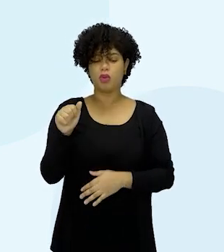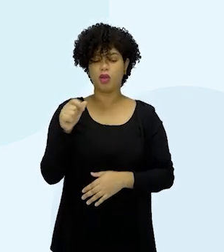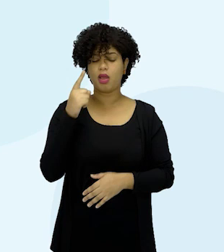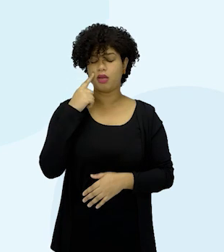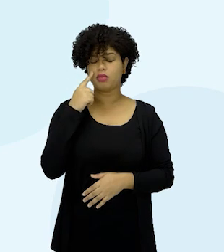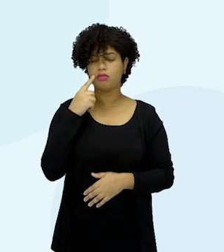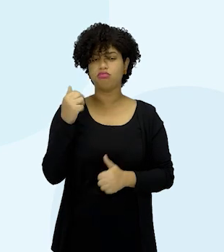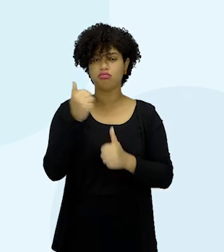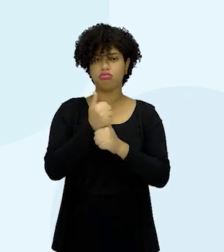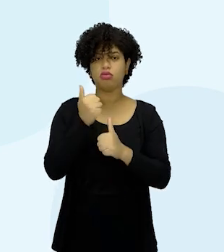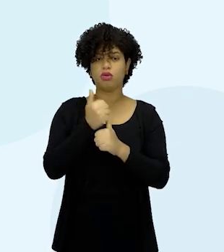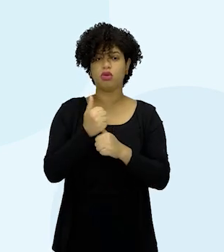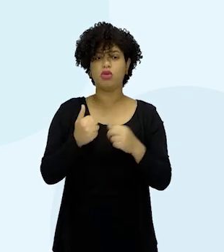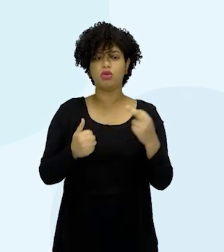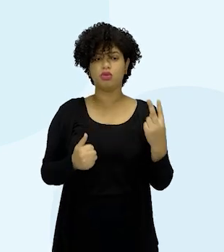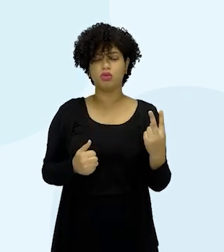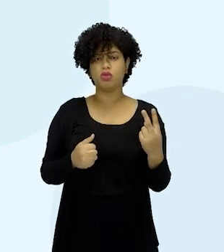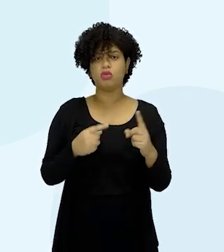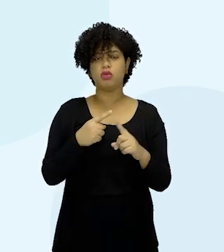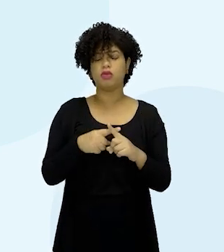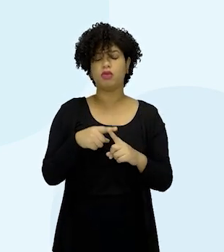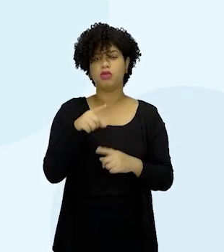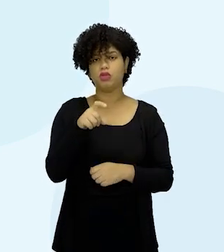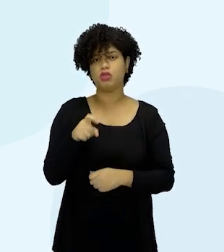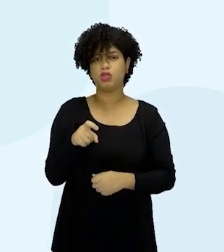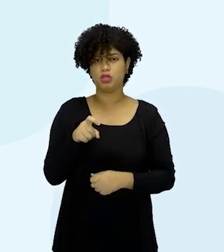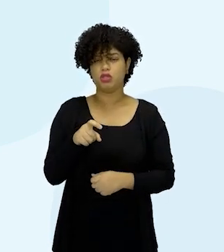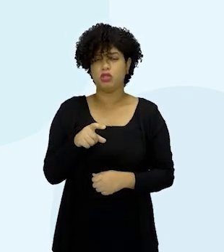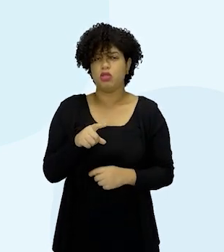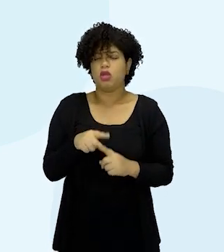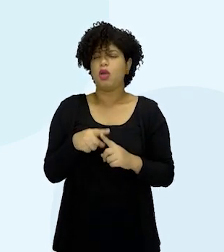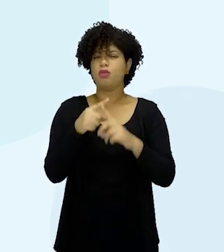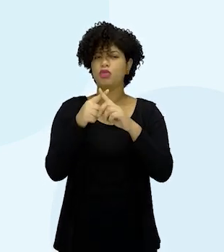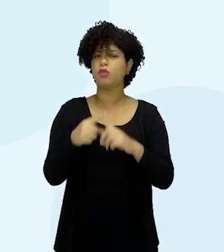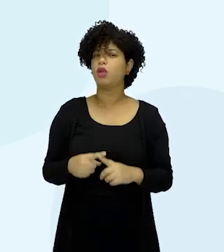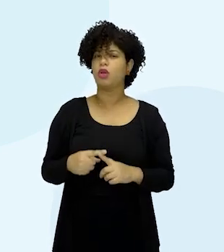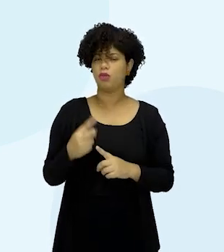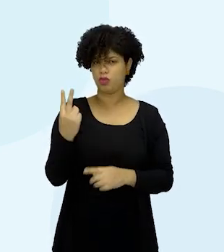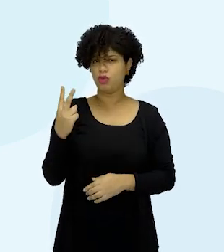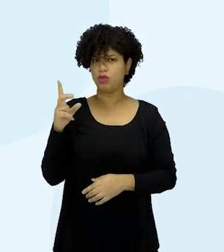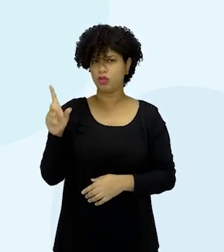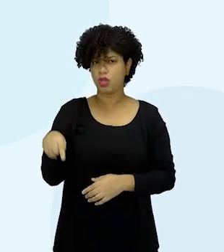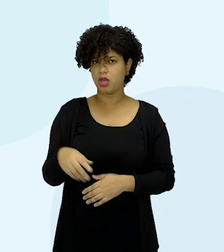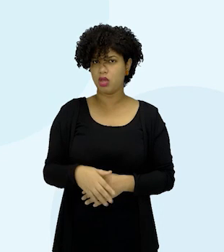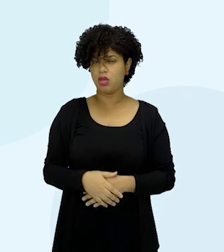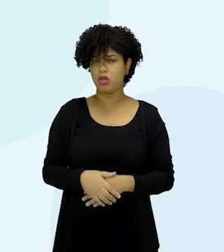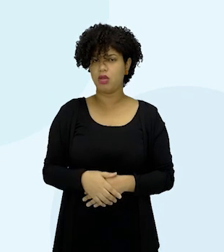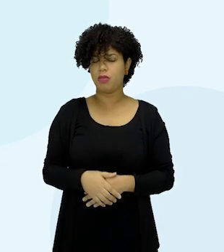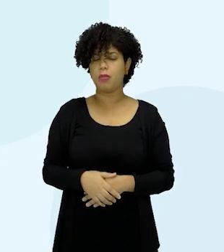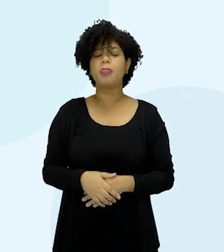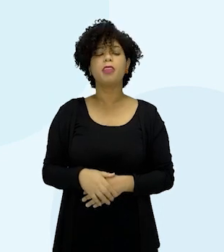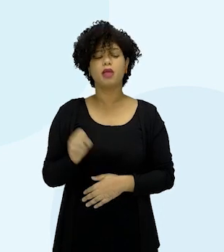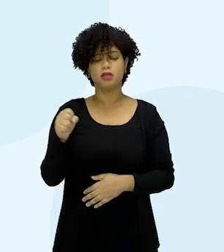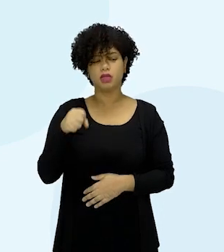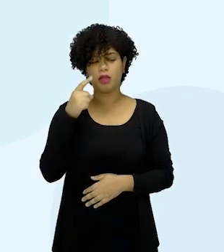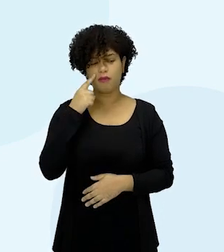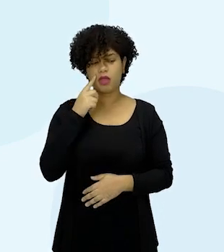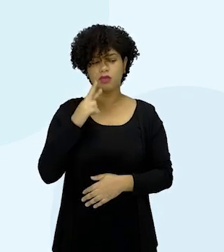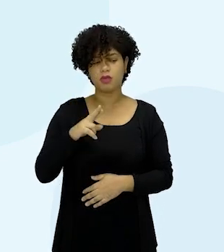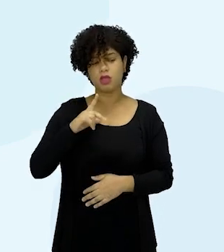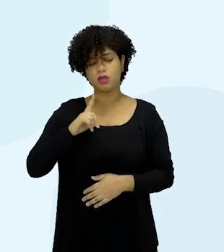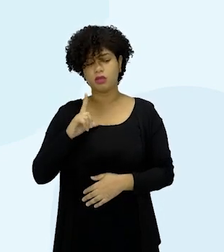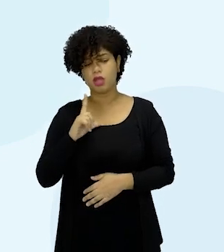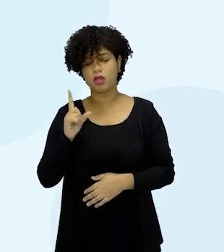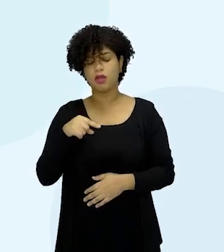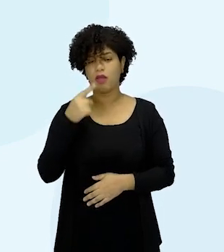formulazinha. Y igual a 2 vezes X, no lugar do X. Então, vai multiplicar por 2? É. E depois que você multiplicar por 2, você vai ver se tem a resposta e